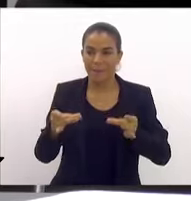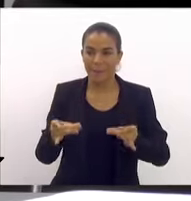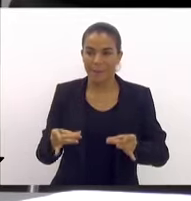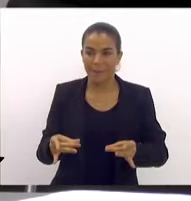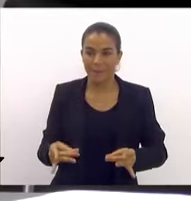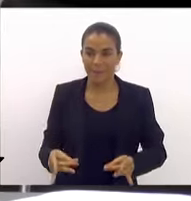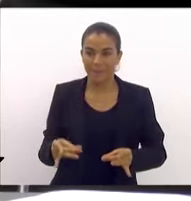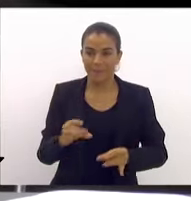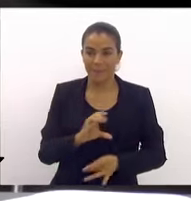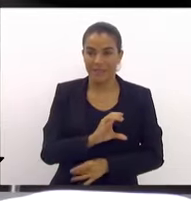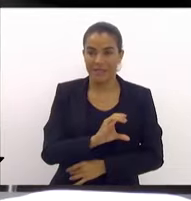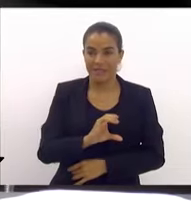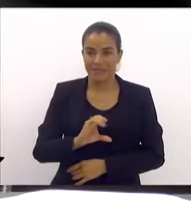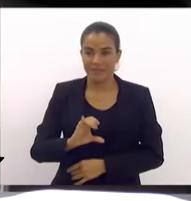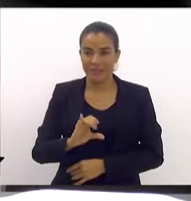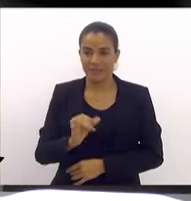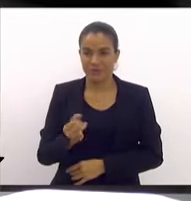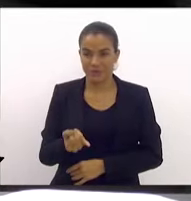A CCJ,